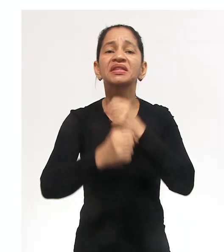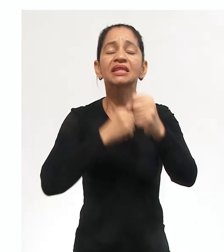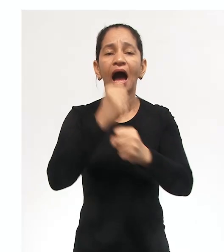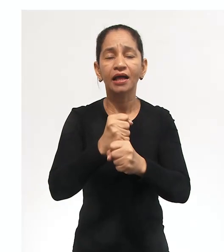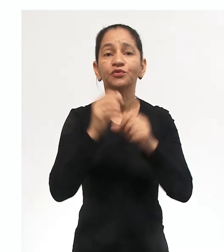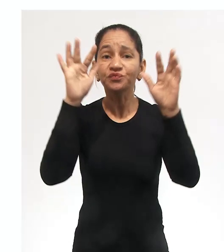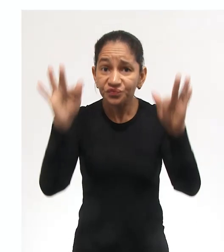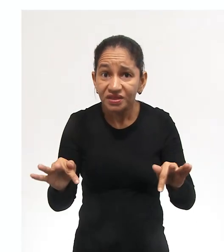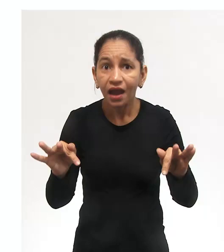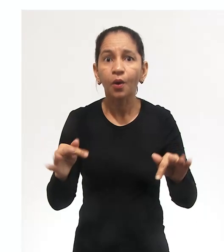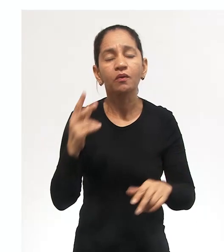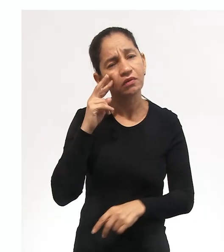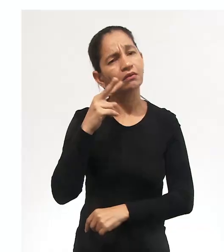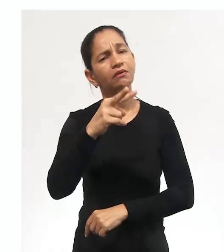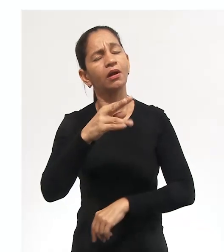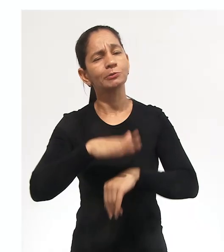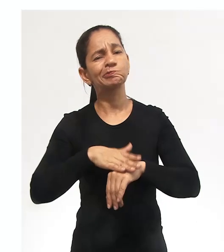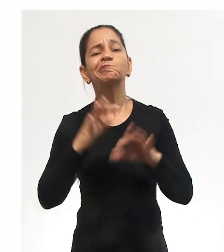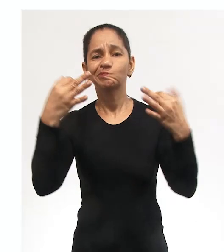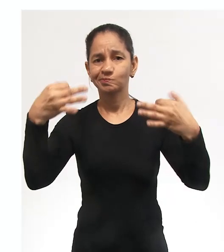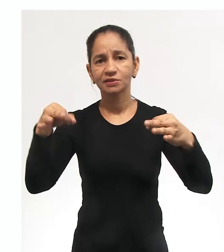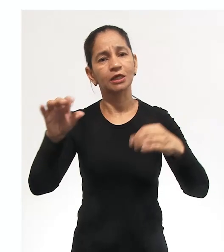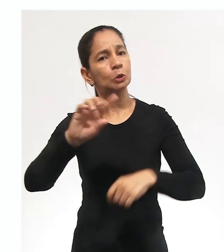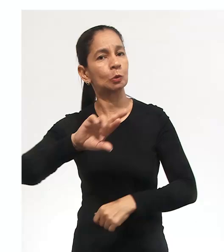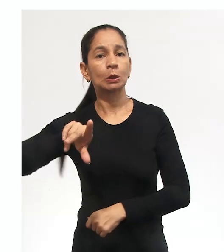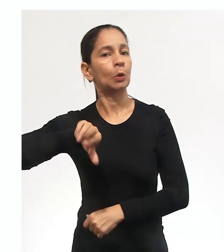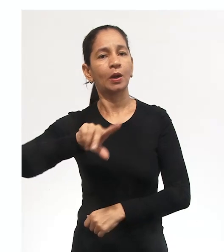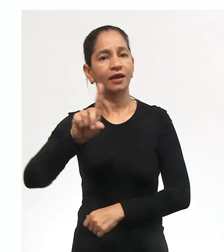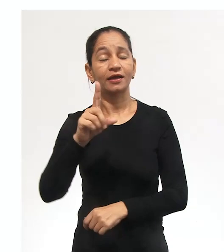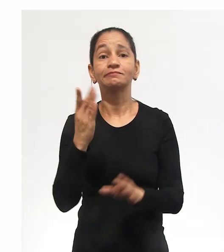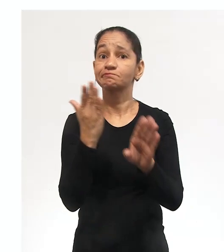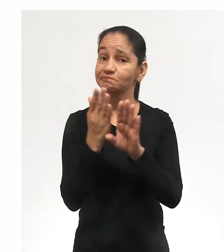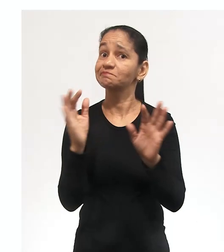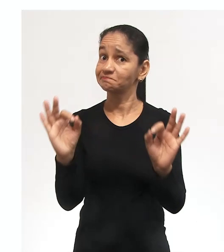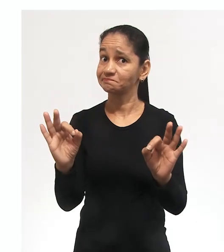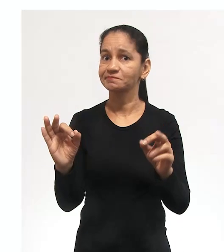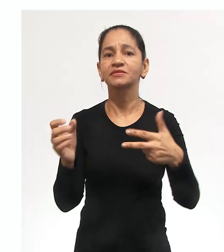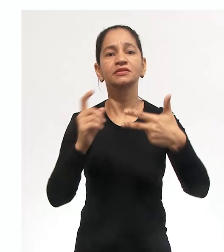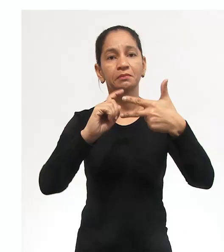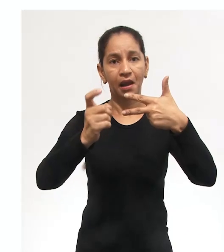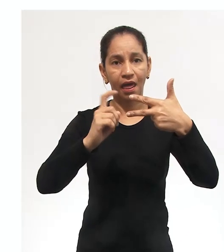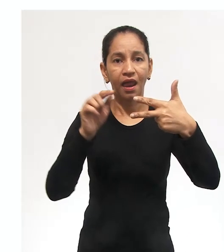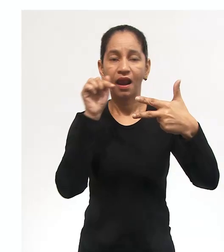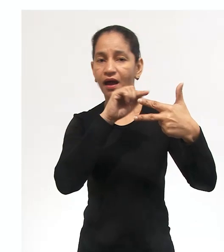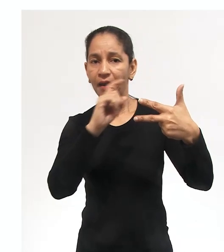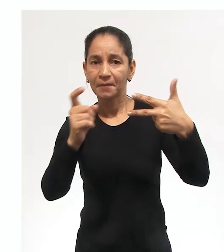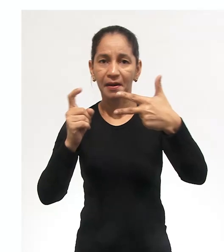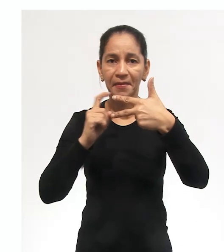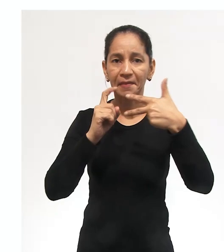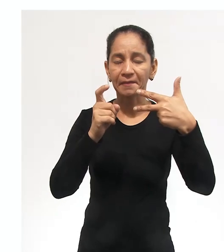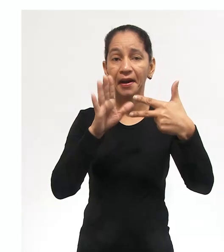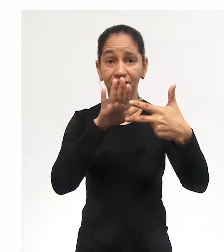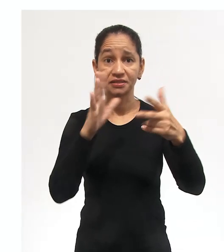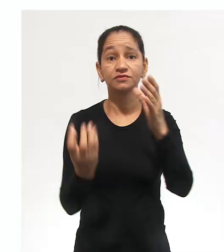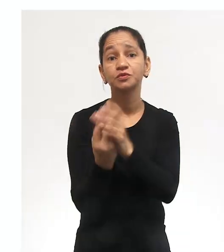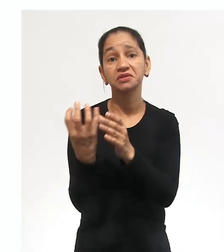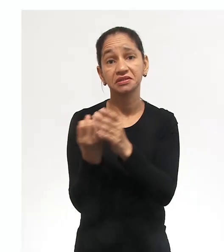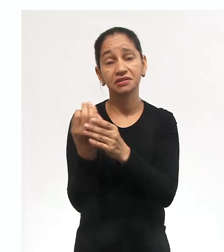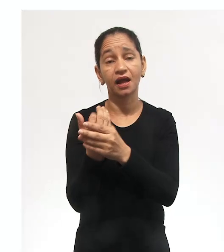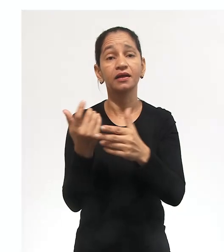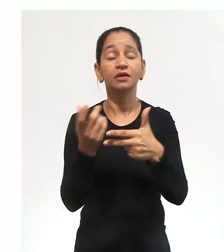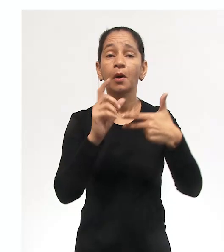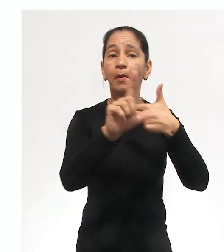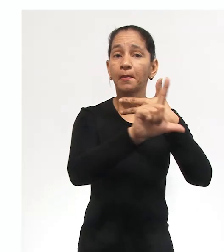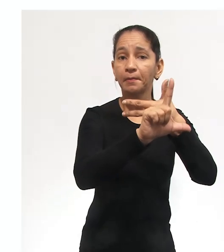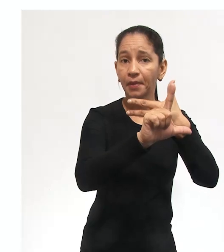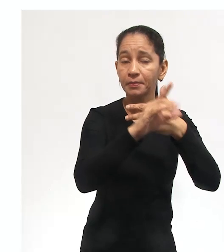dar uma olhadinha ali no executivo. E qual é a ideia do executivo, senhores? Já que nós temos as normas, né, que foram criadas pelo legislativo, ele tem que